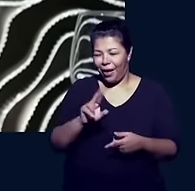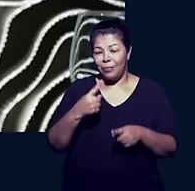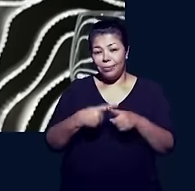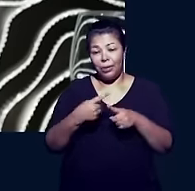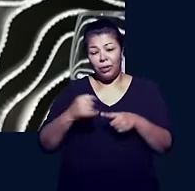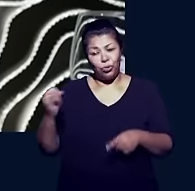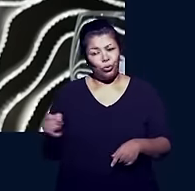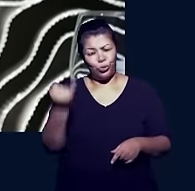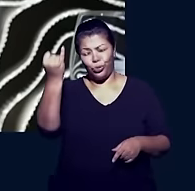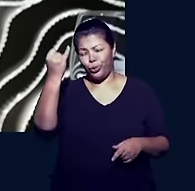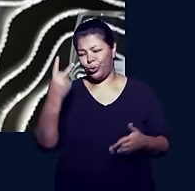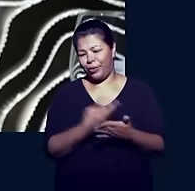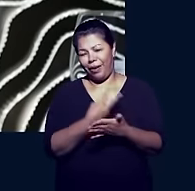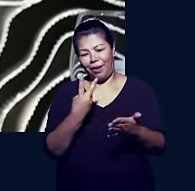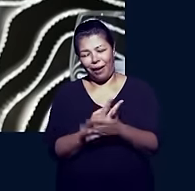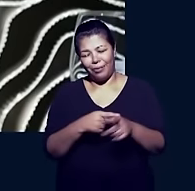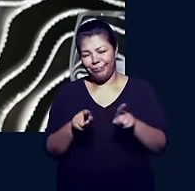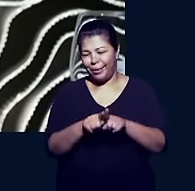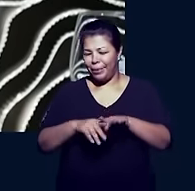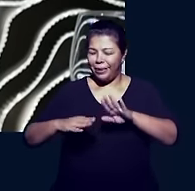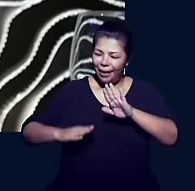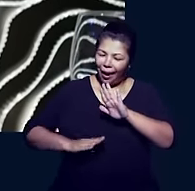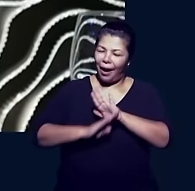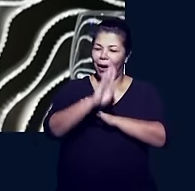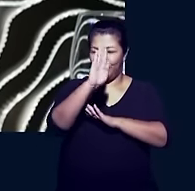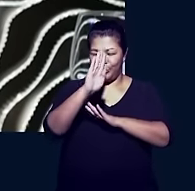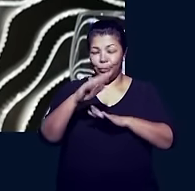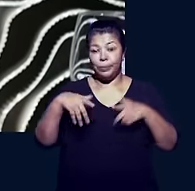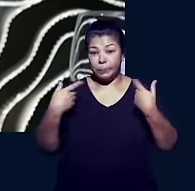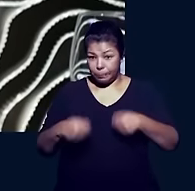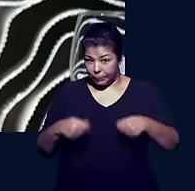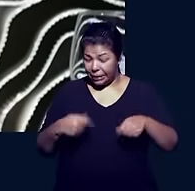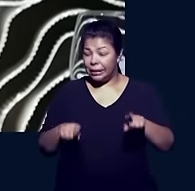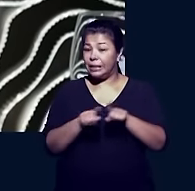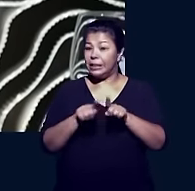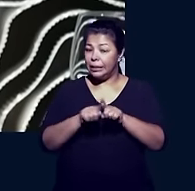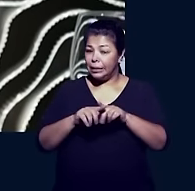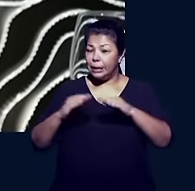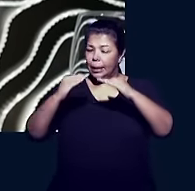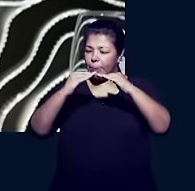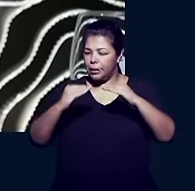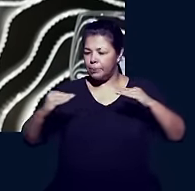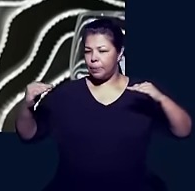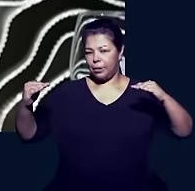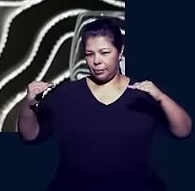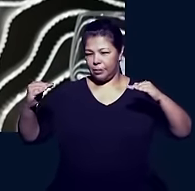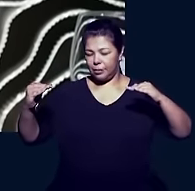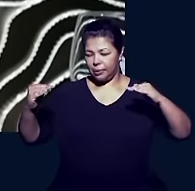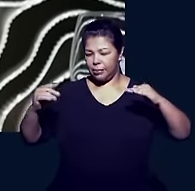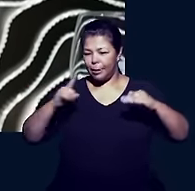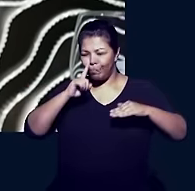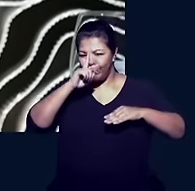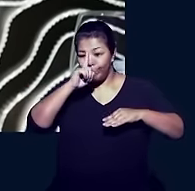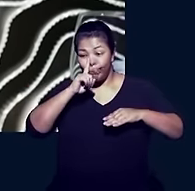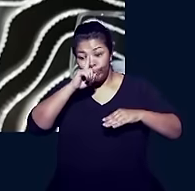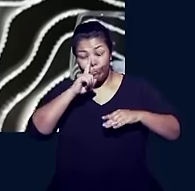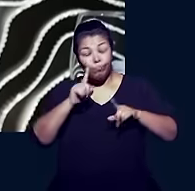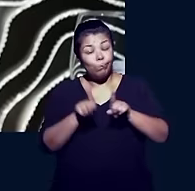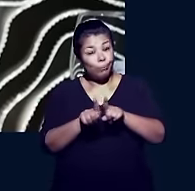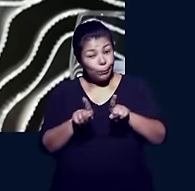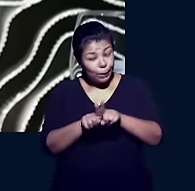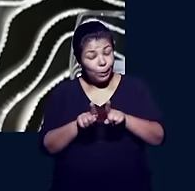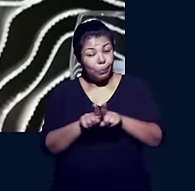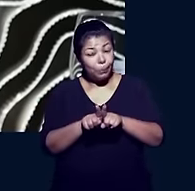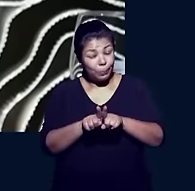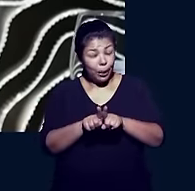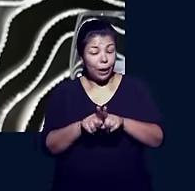tá muito errado tá alto acho que tem espaço para cair Isso é muito bom para ativos de risco que é a bolsa que aí é onde